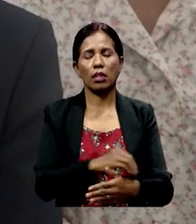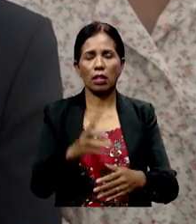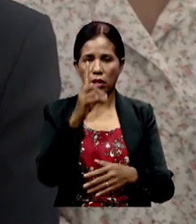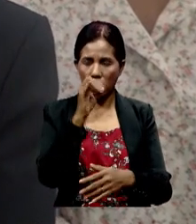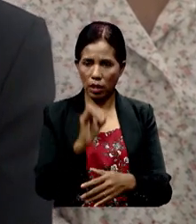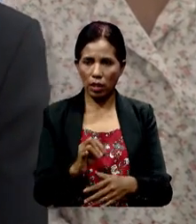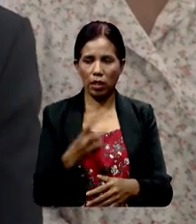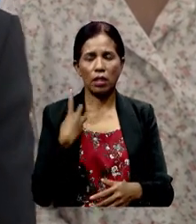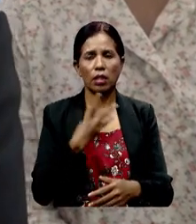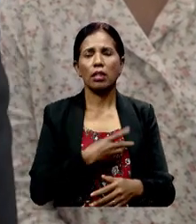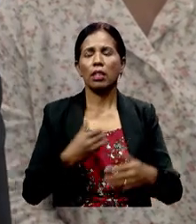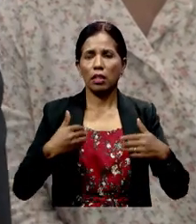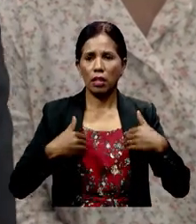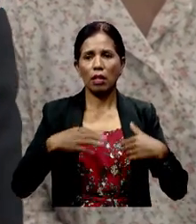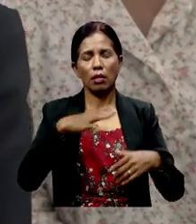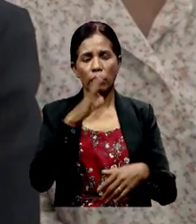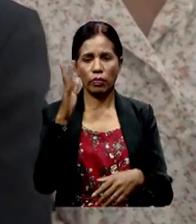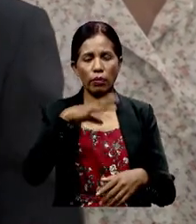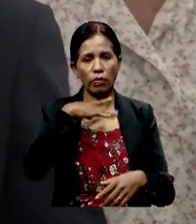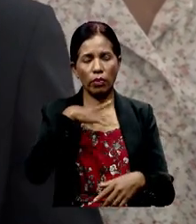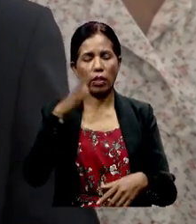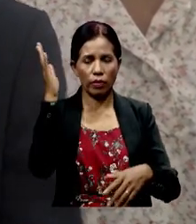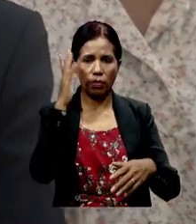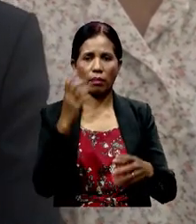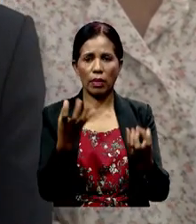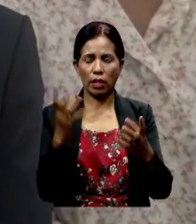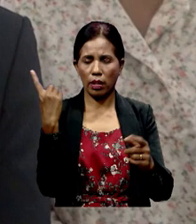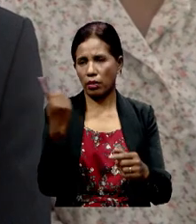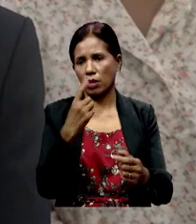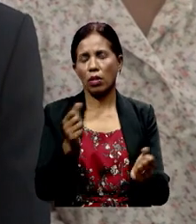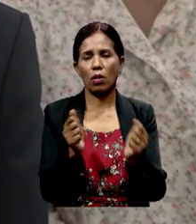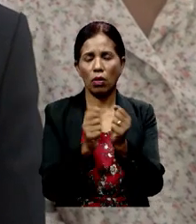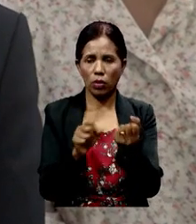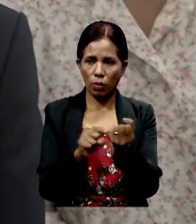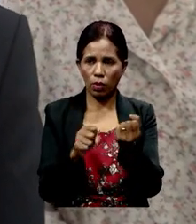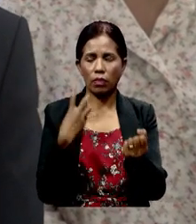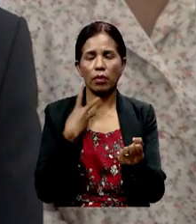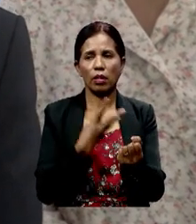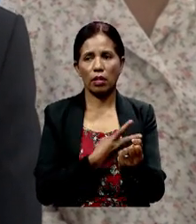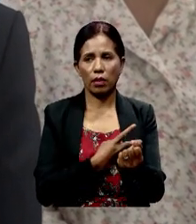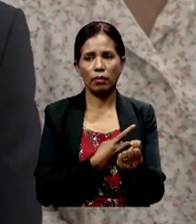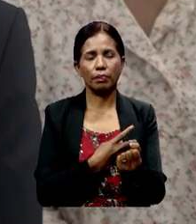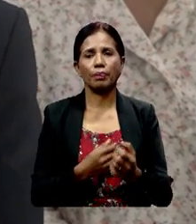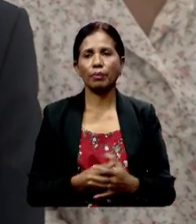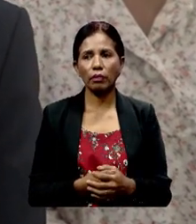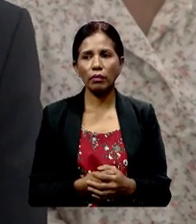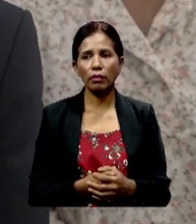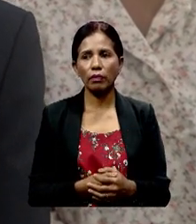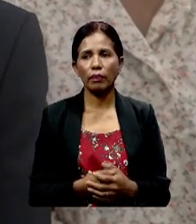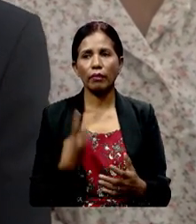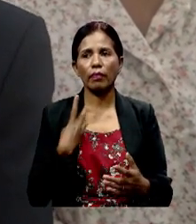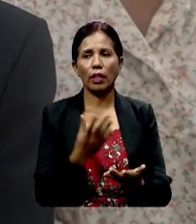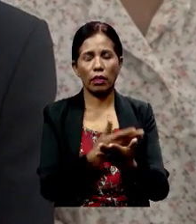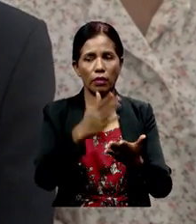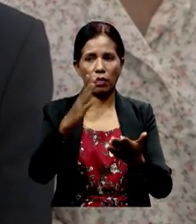sendiri ini tase ia problema na fati. Então pelo menos o apoio neve ma kita ia, kita espera kata ka